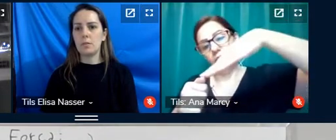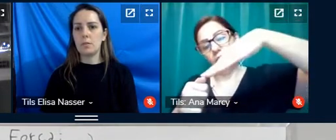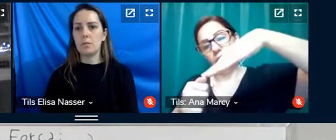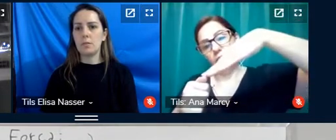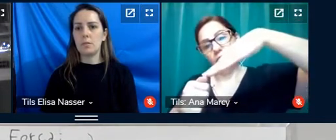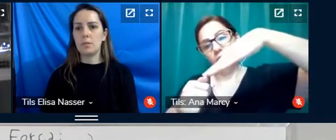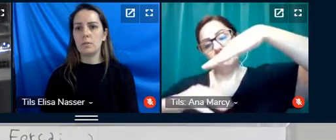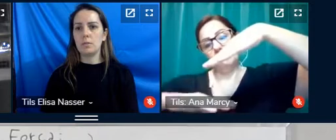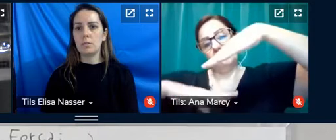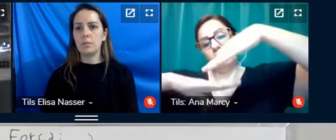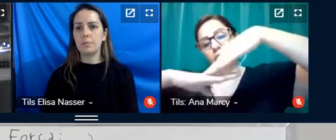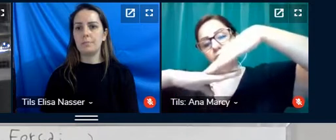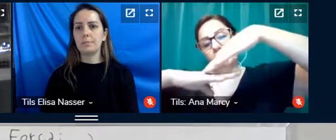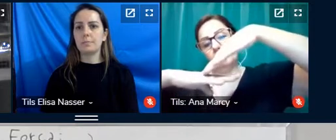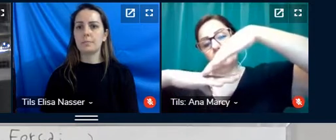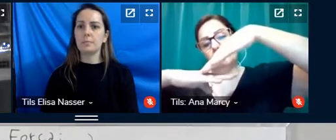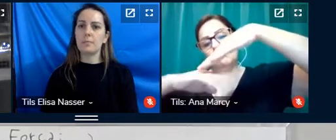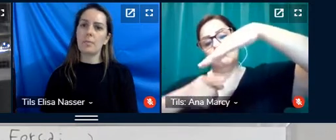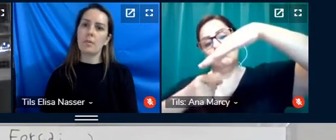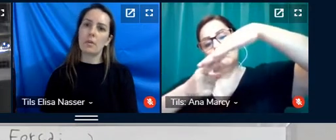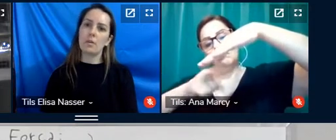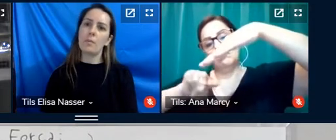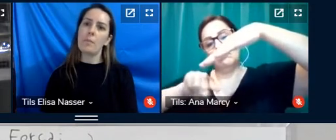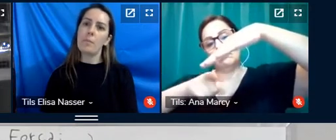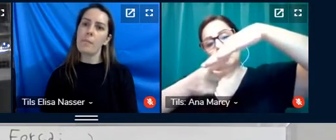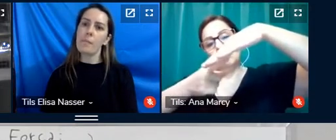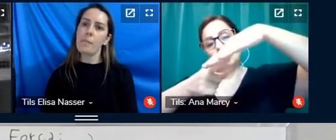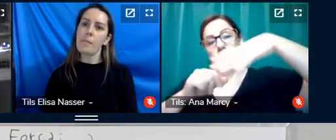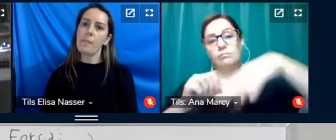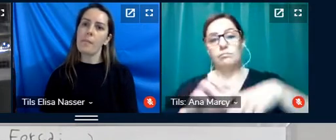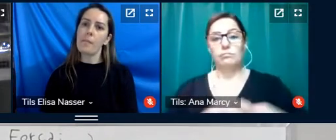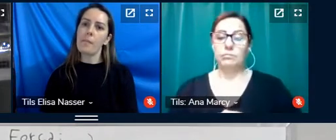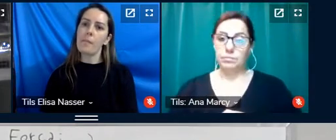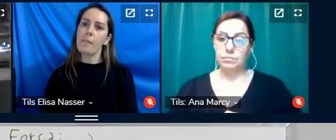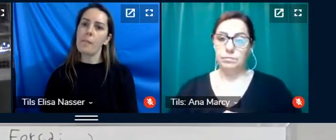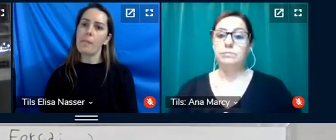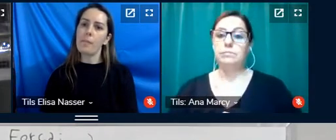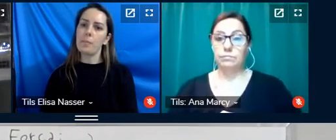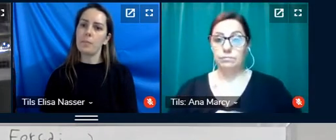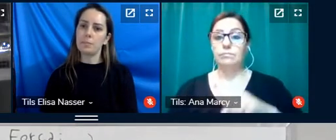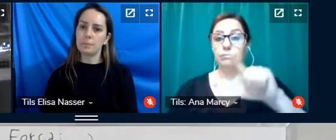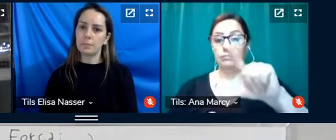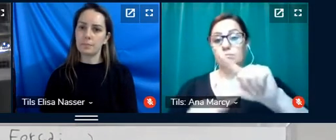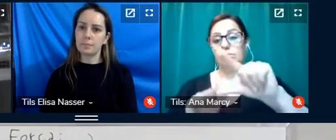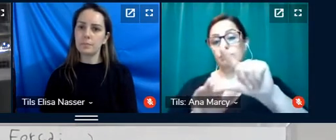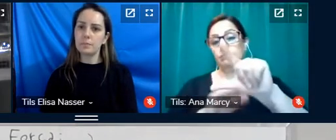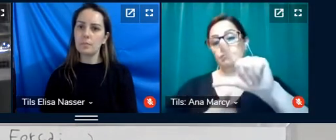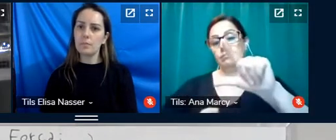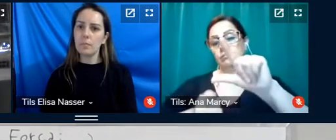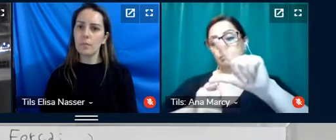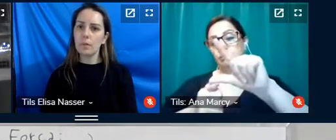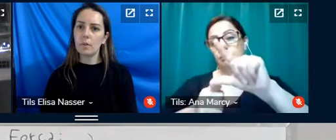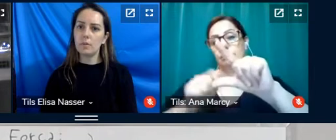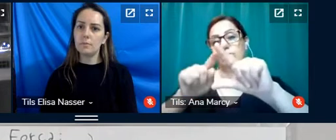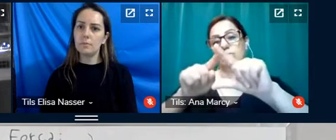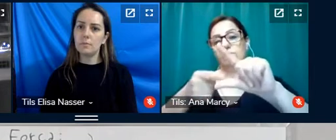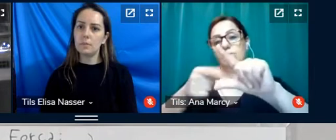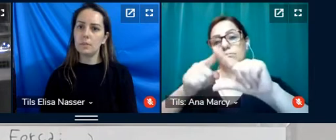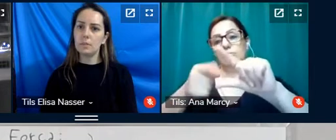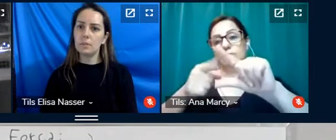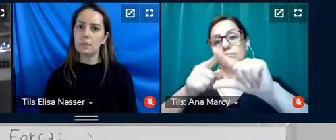aqui, seja para cima ou para baixo. Né? Então eu tenho um eixo de referência, que